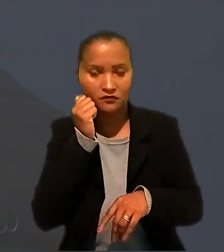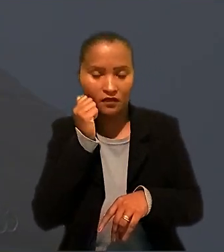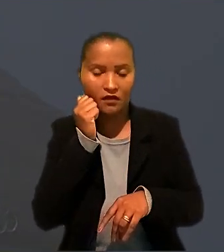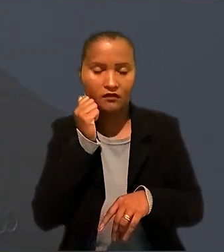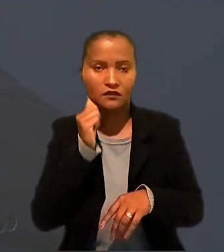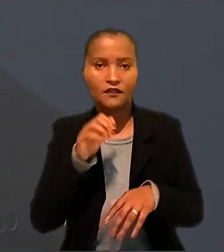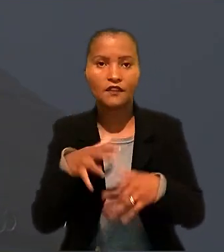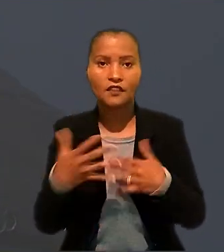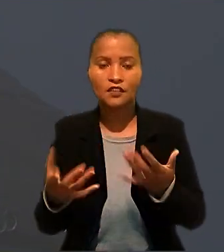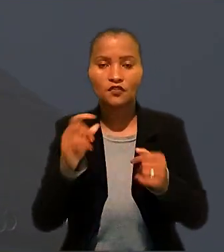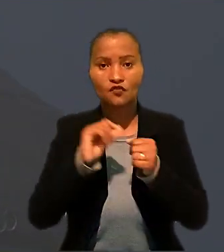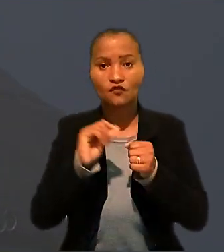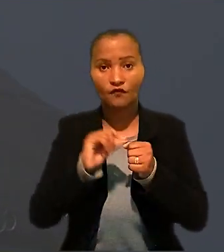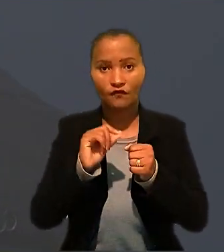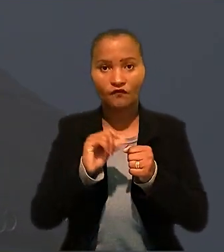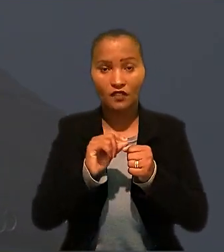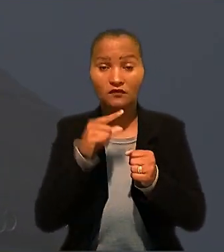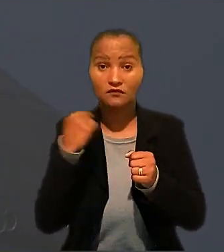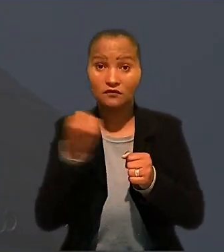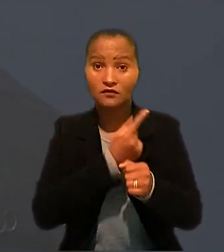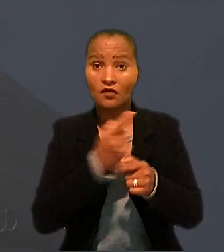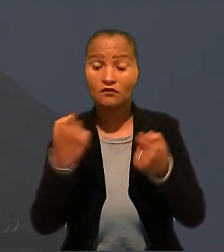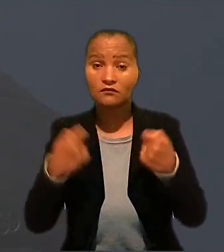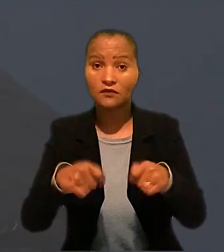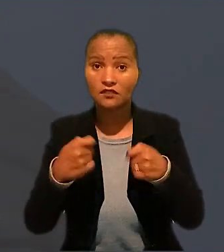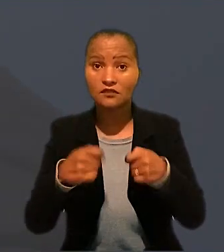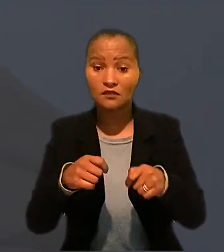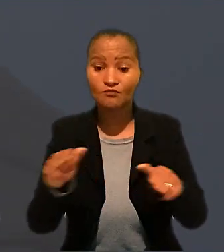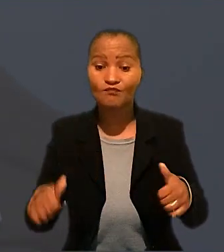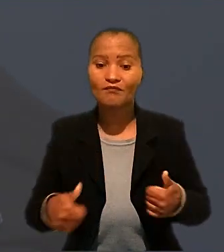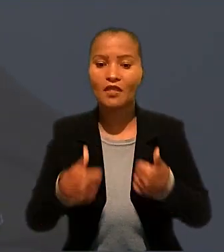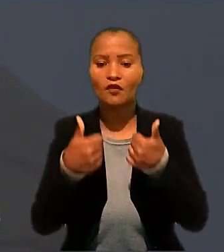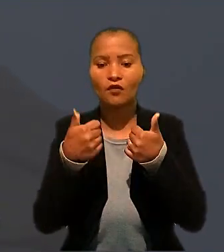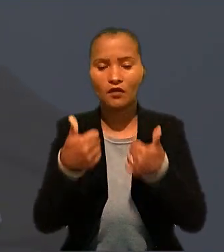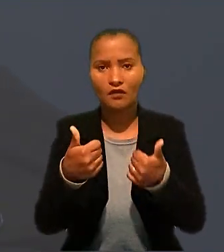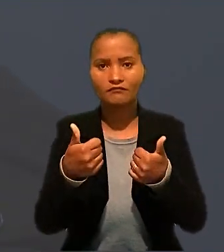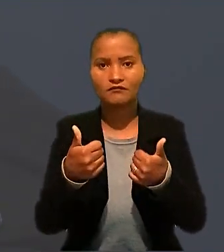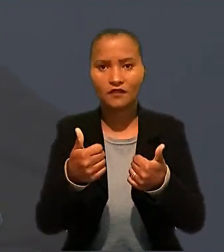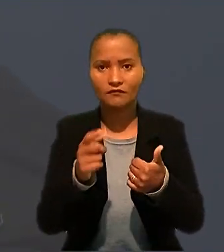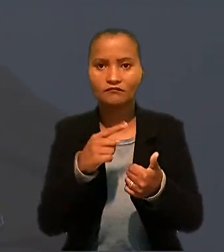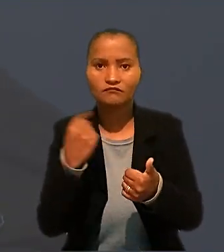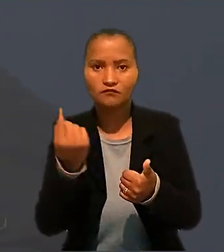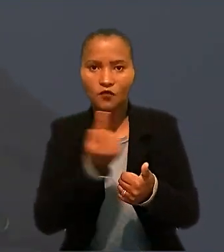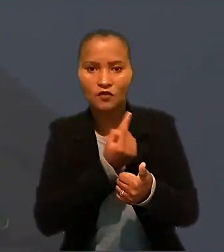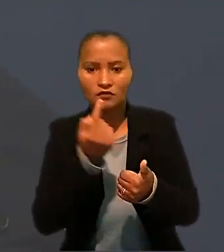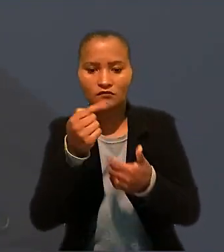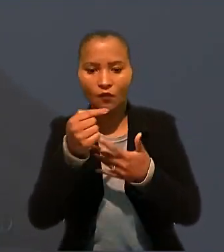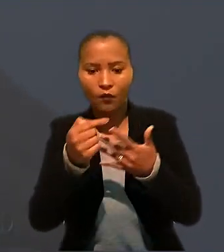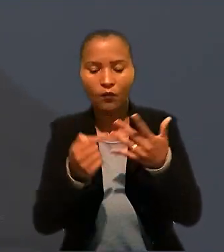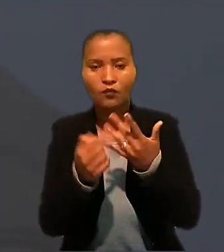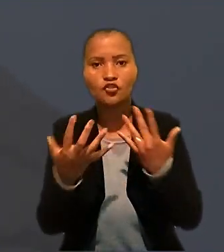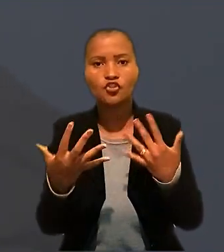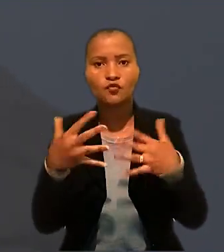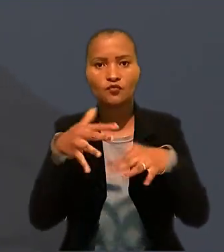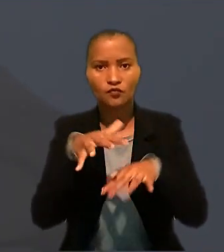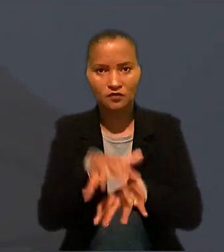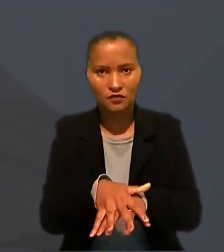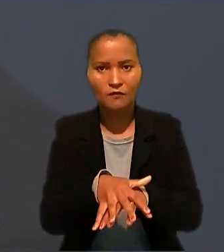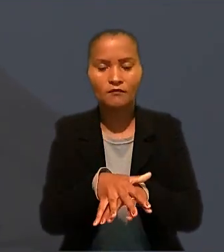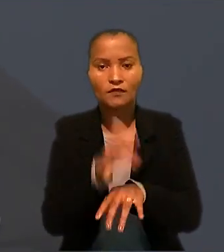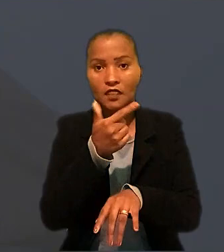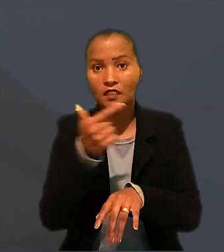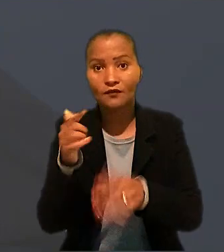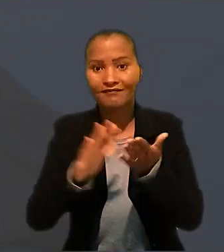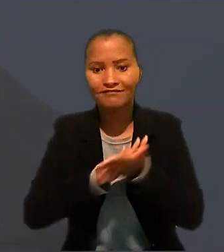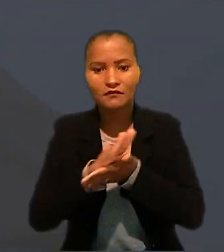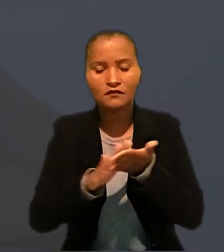negras, e isso faz com que nós precisemos aperfeiçoar nossos mecanismos de integração, de inclusão, para